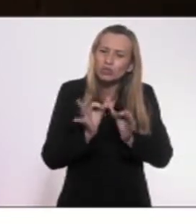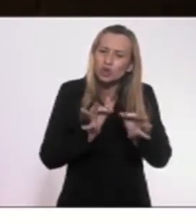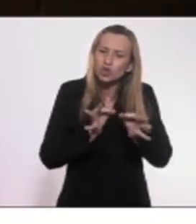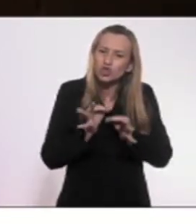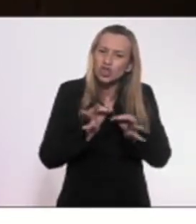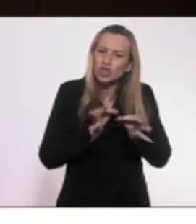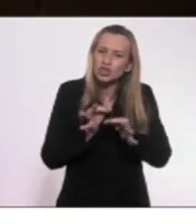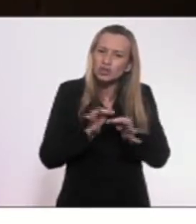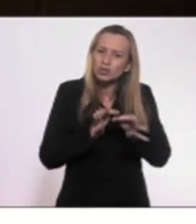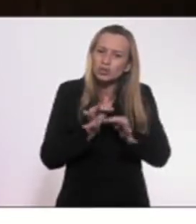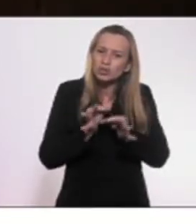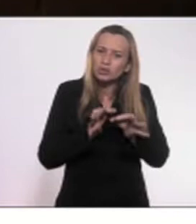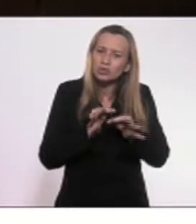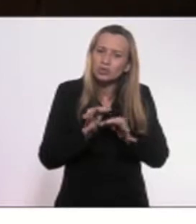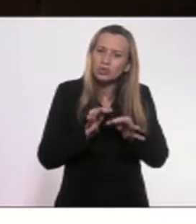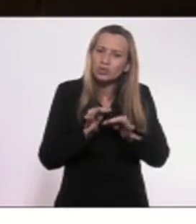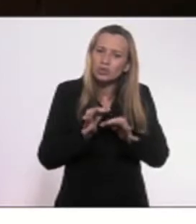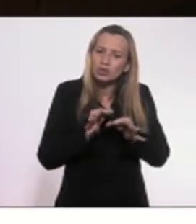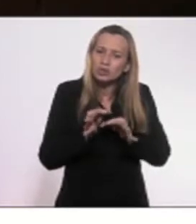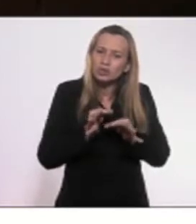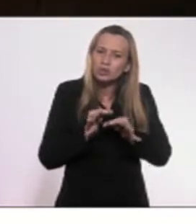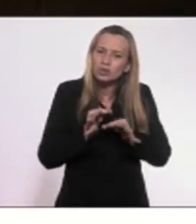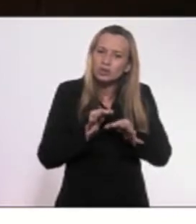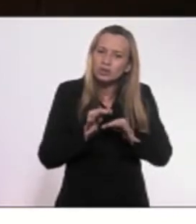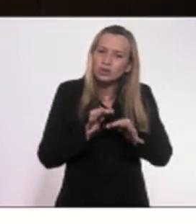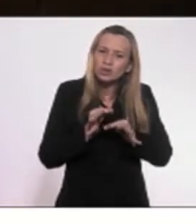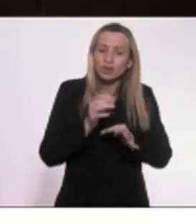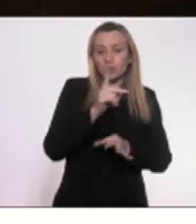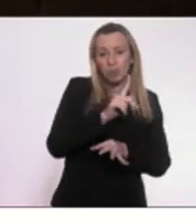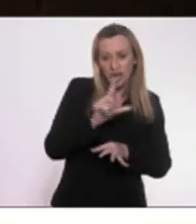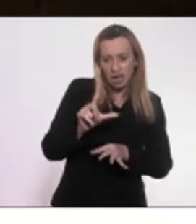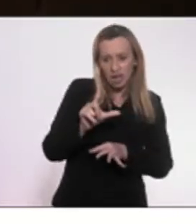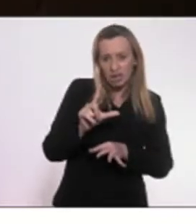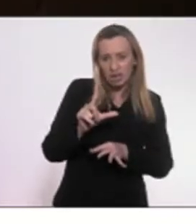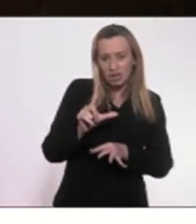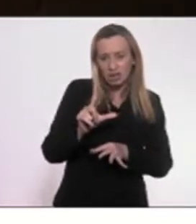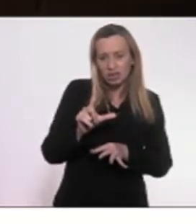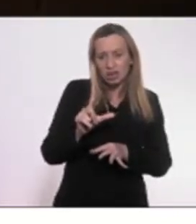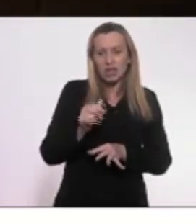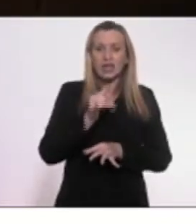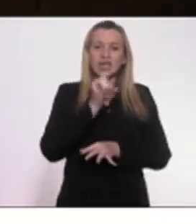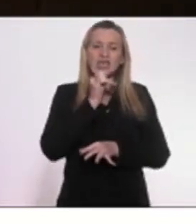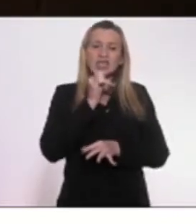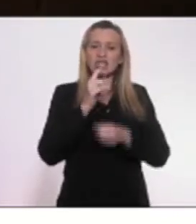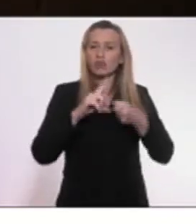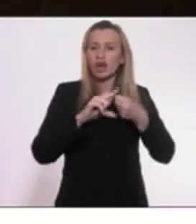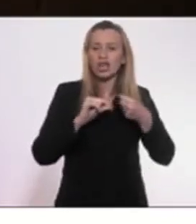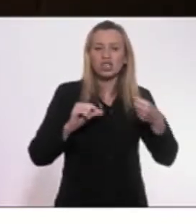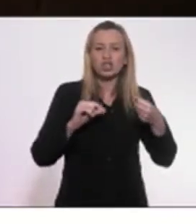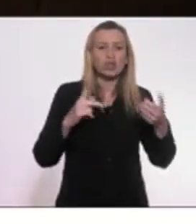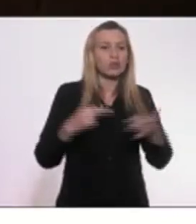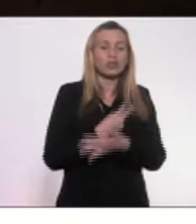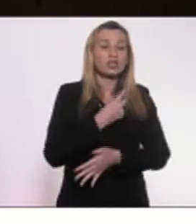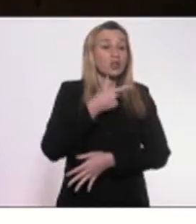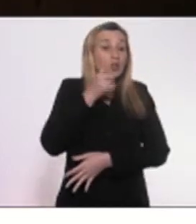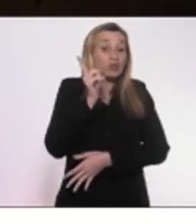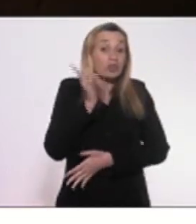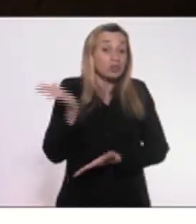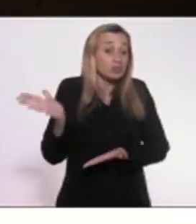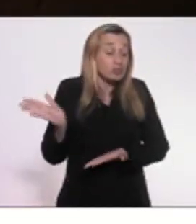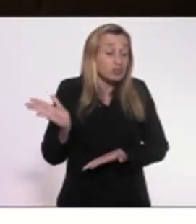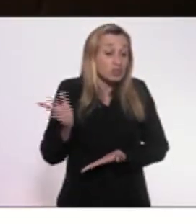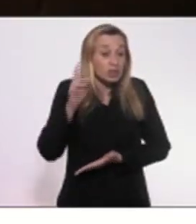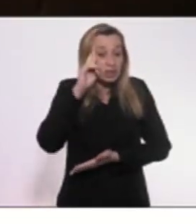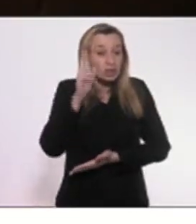projeto legislativo, de uma proposição, de um PL, suprimindo, por exemplo, artigos como o que aconteceu aqui ontem,